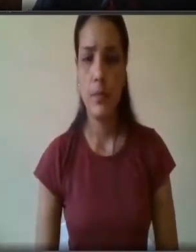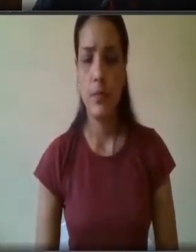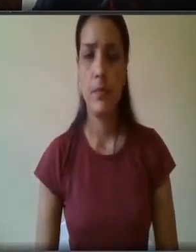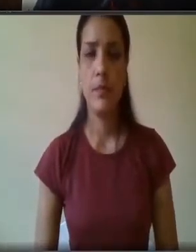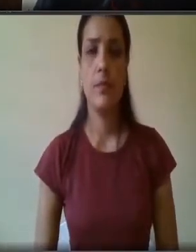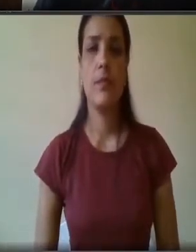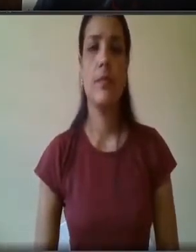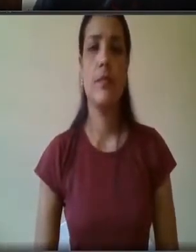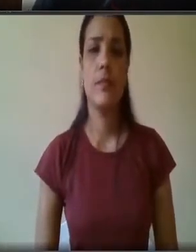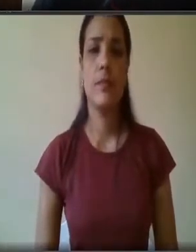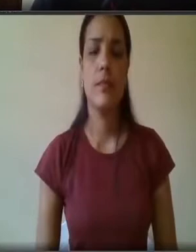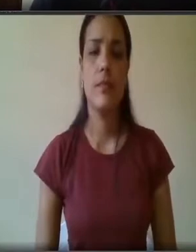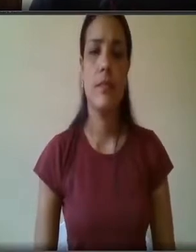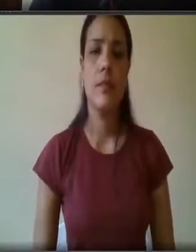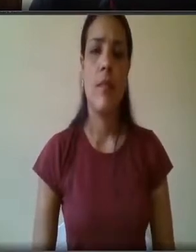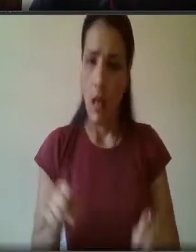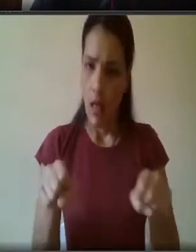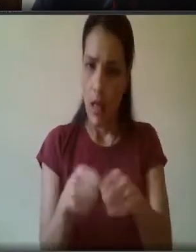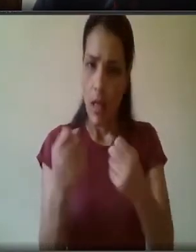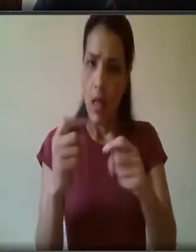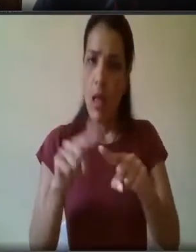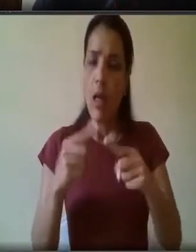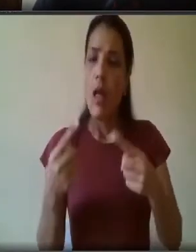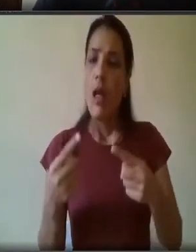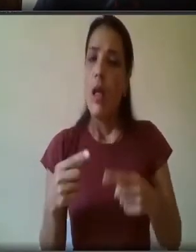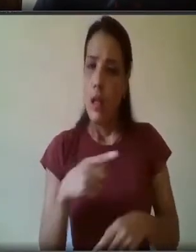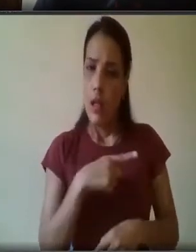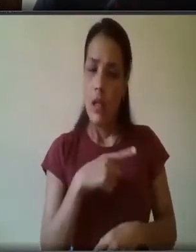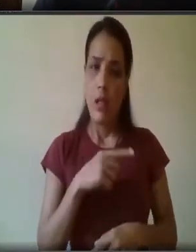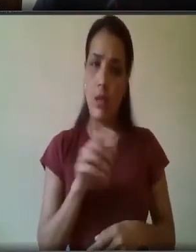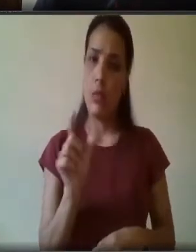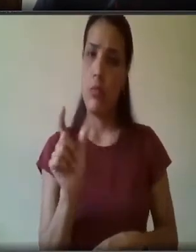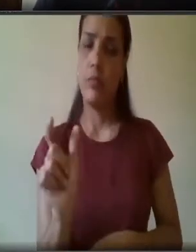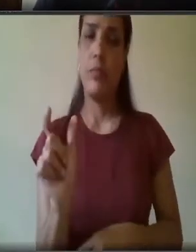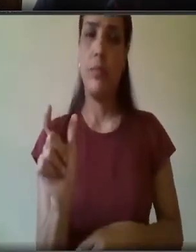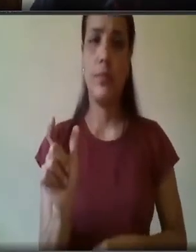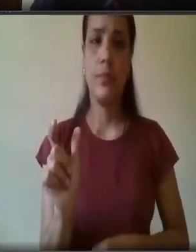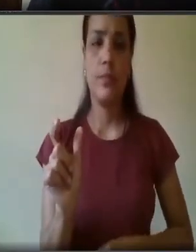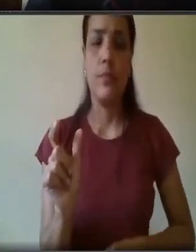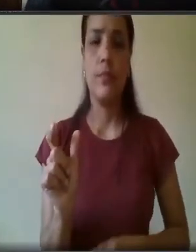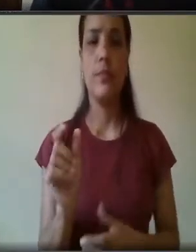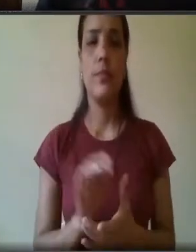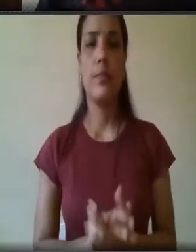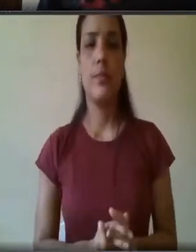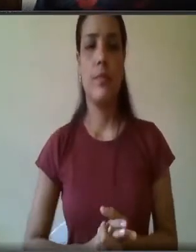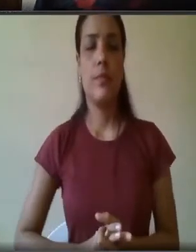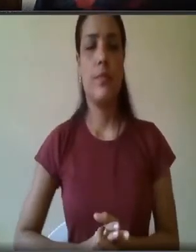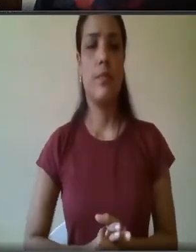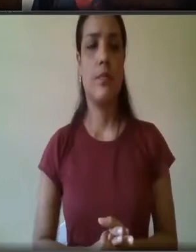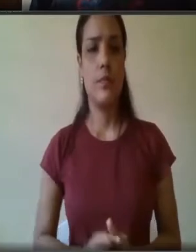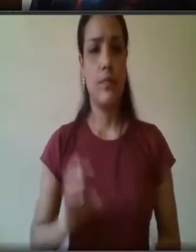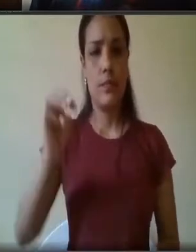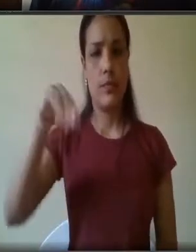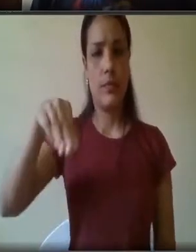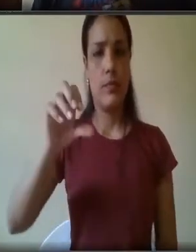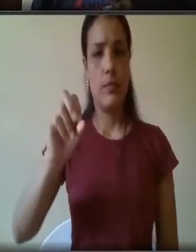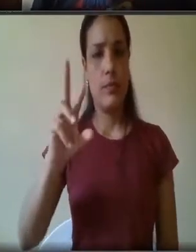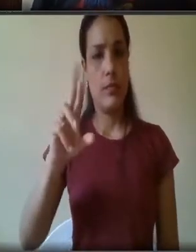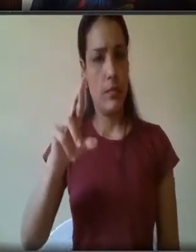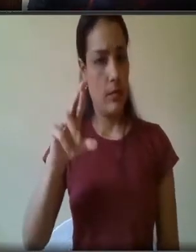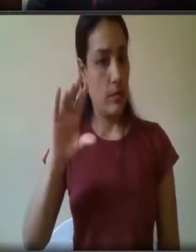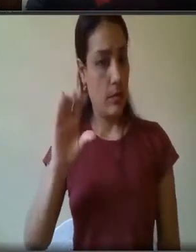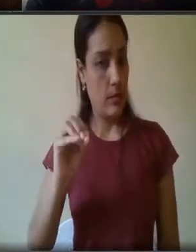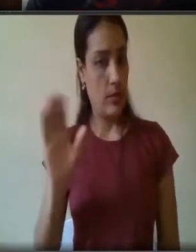esse pedacinho aqui, ó. Esse pedacinho aqui, a gente vai chamar de morro testemunho. É uma forma de